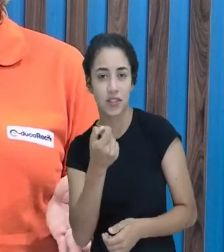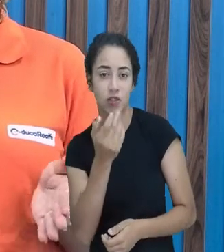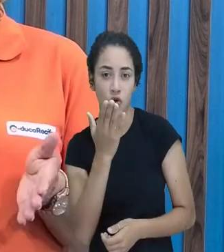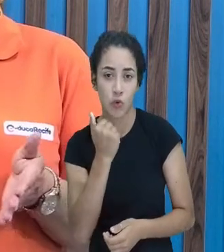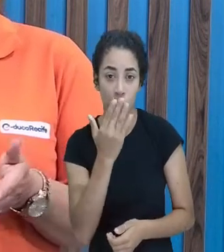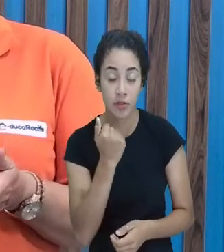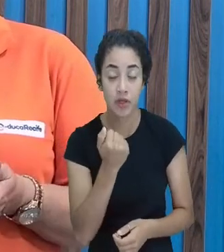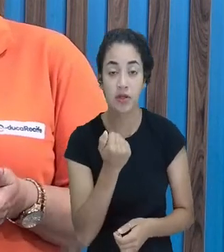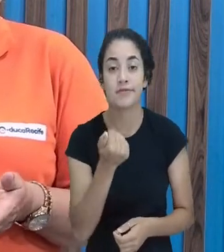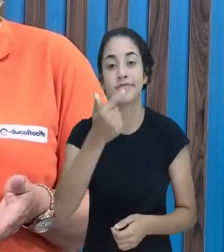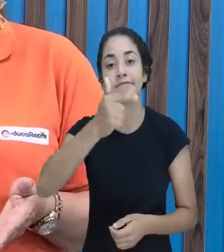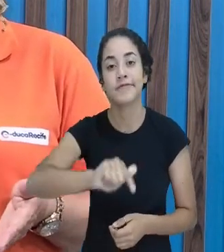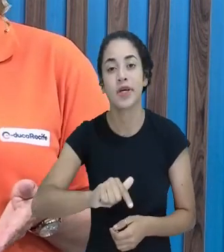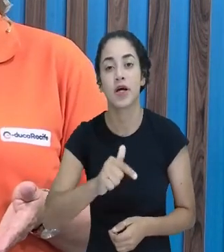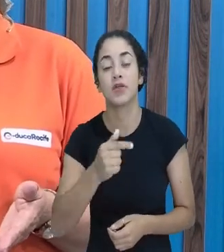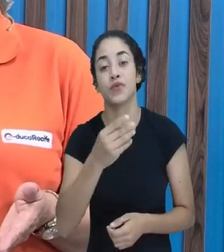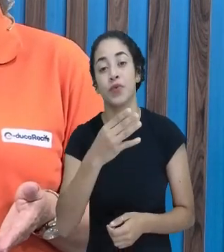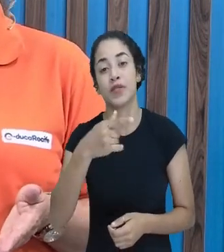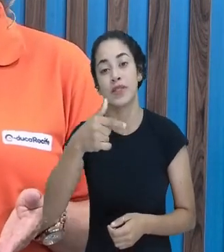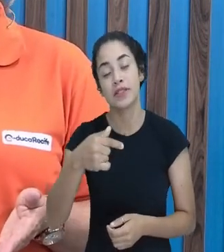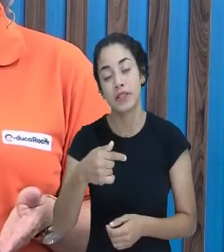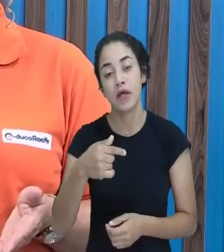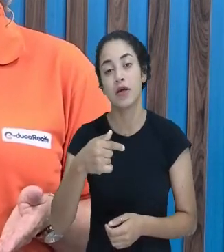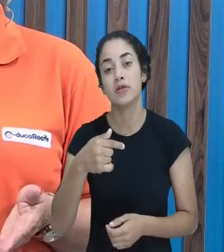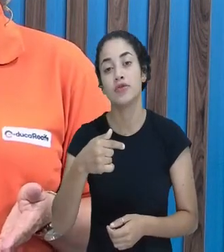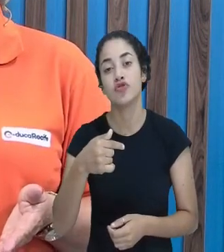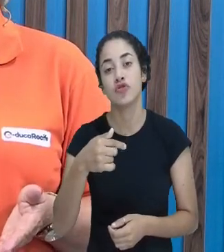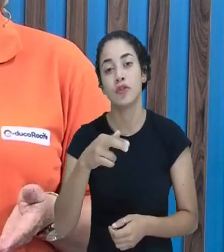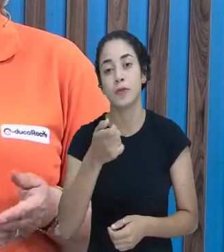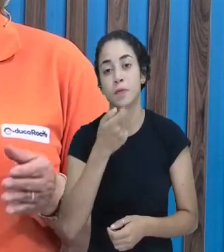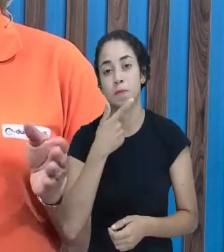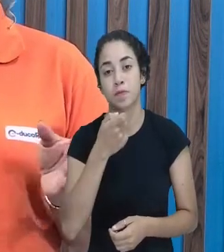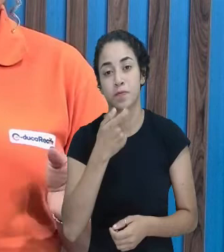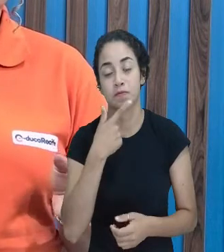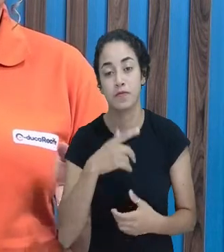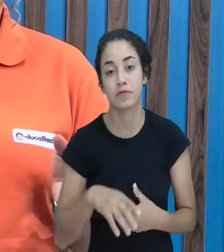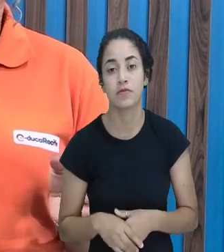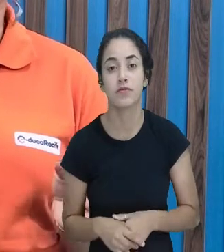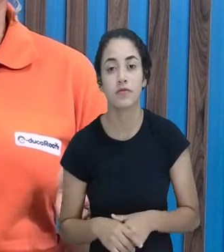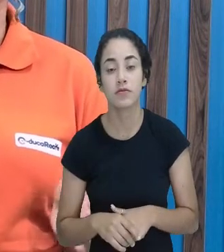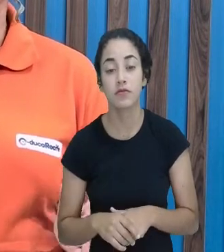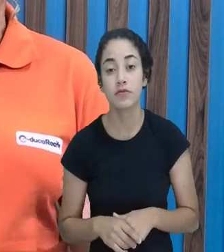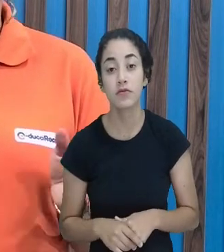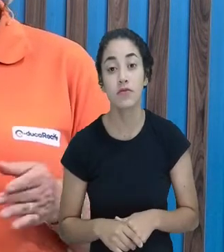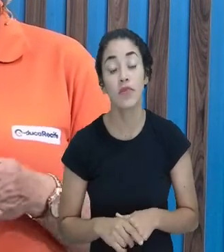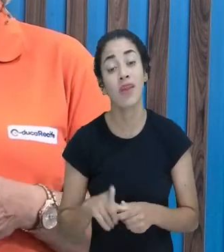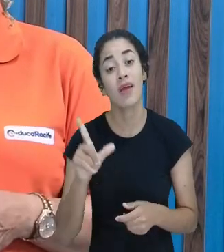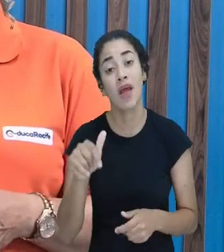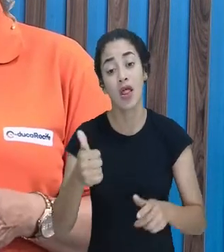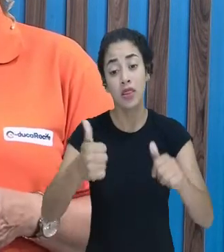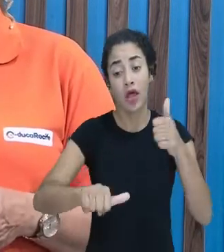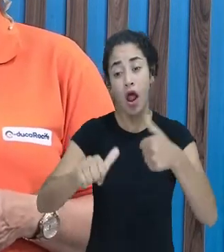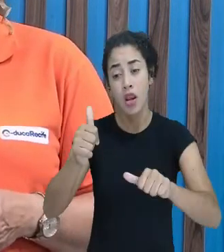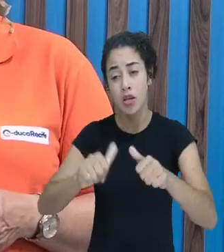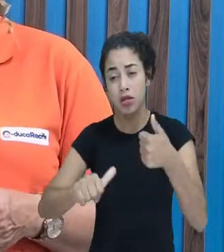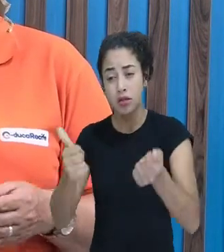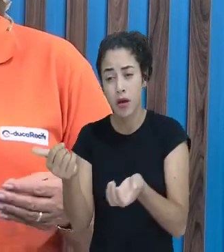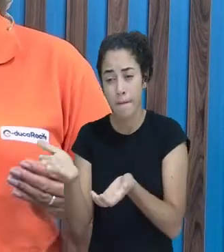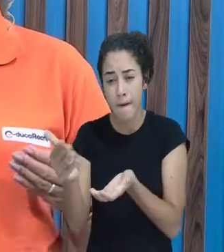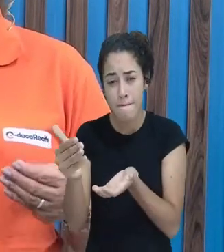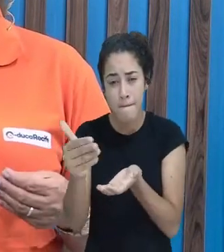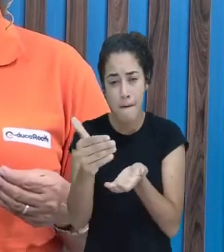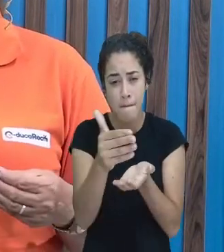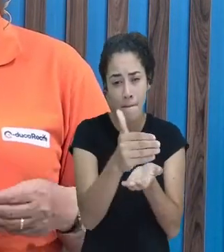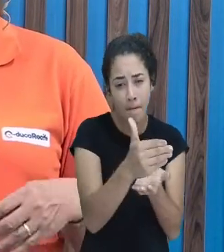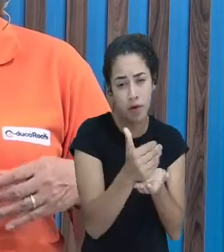alimentação com 47 de remédios, certo? Então, isso é fazer a análise crítica, ou seja,